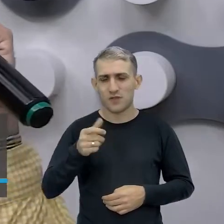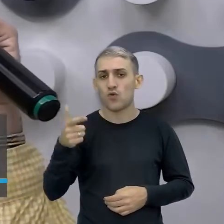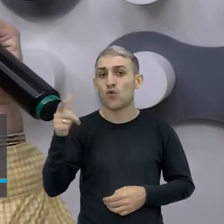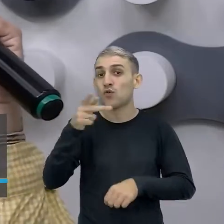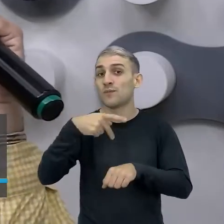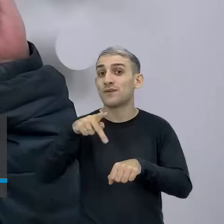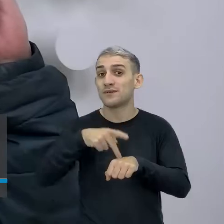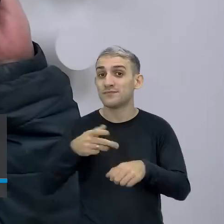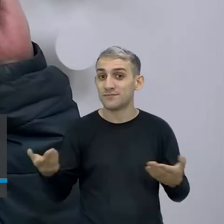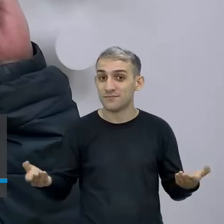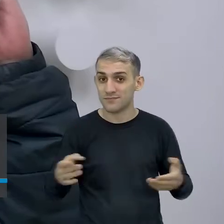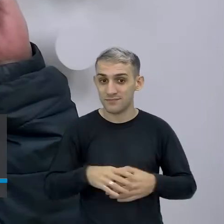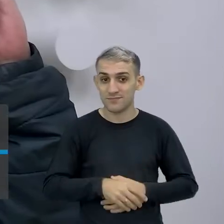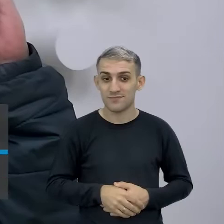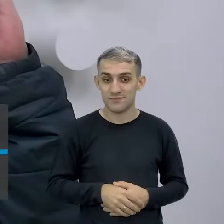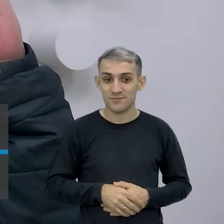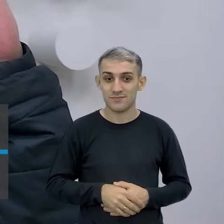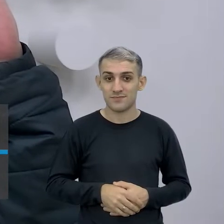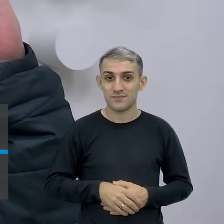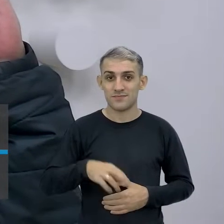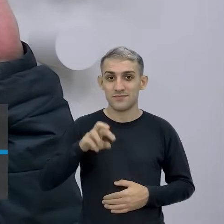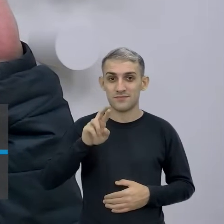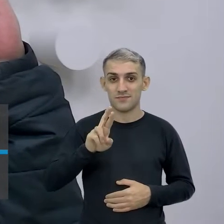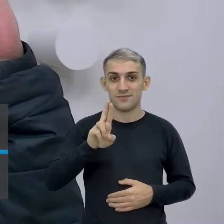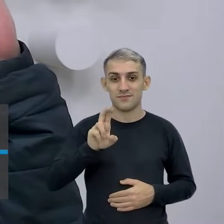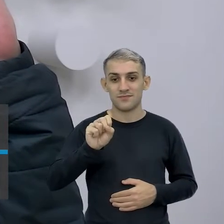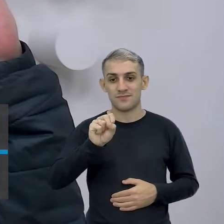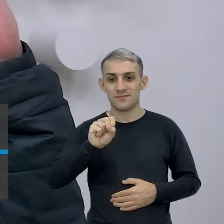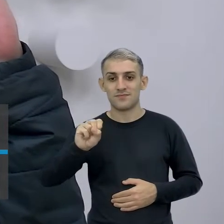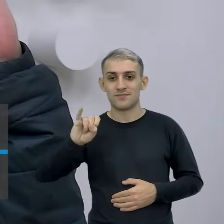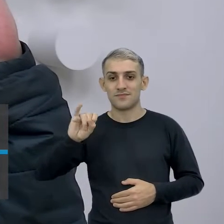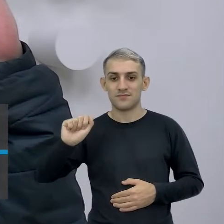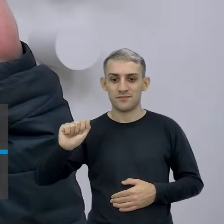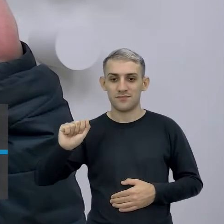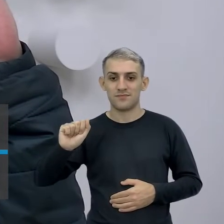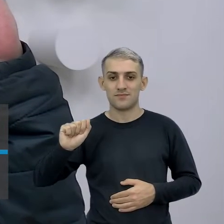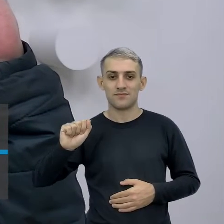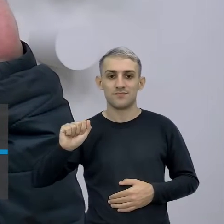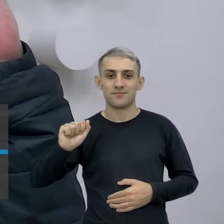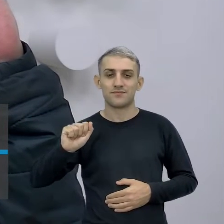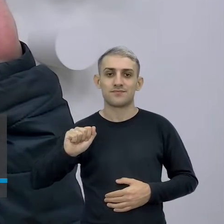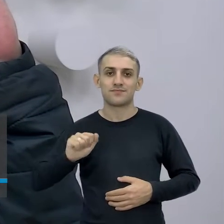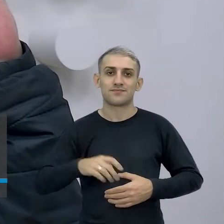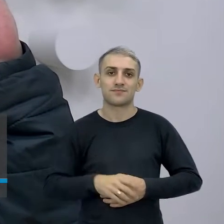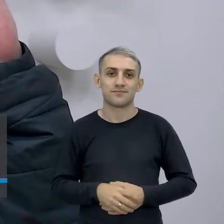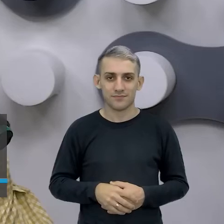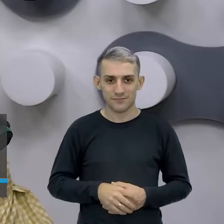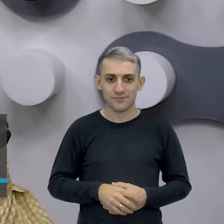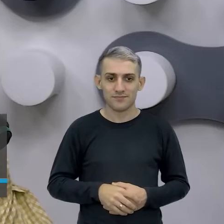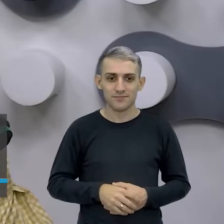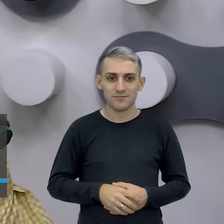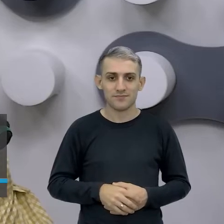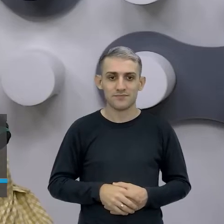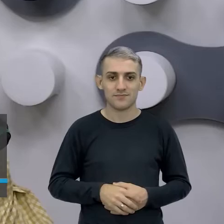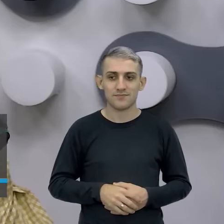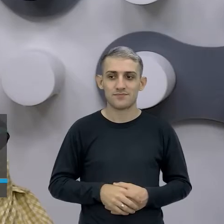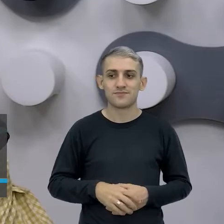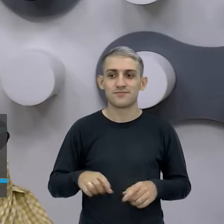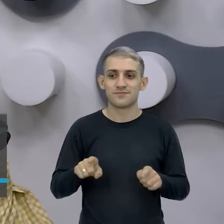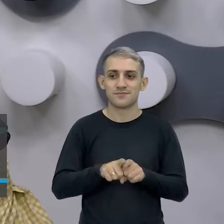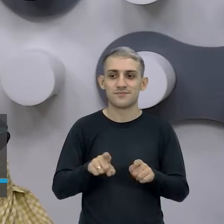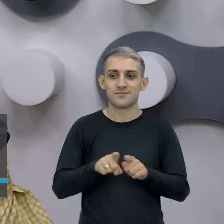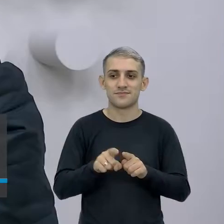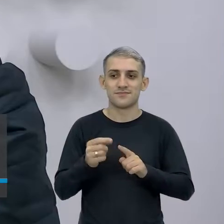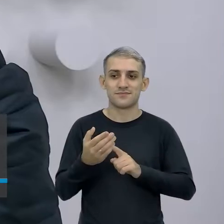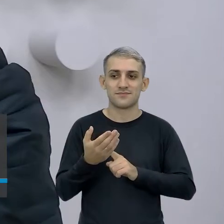Outro? Outro, a Rússia. Oi? A Rússia. A Rússia... Quer dizer, a